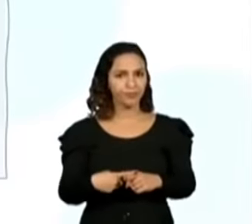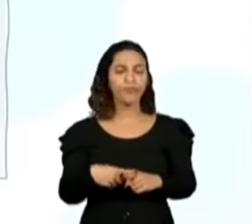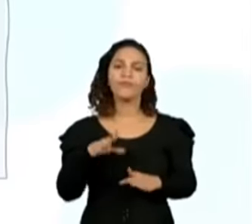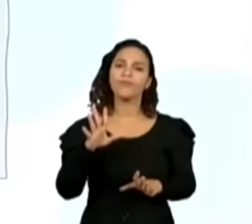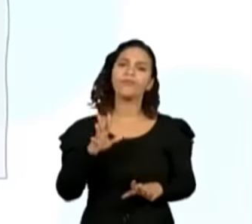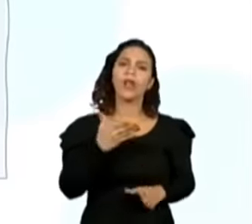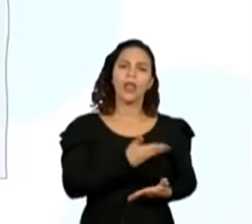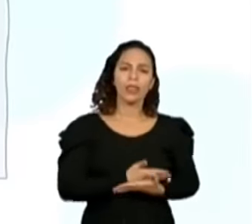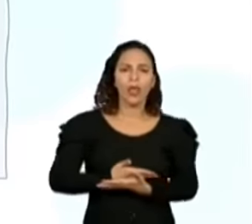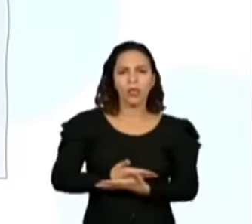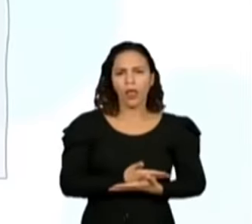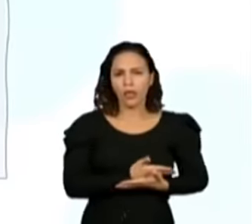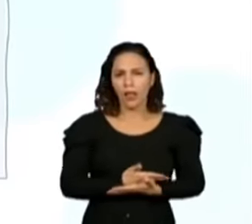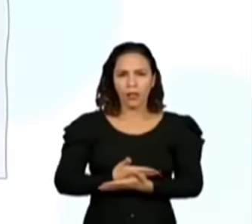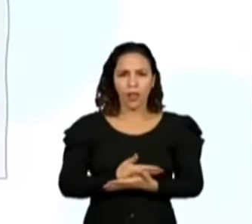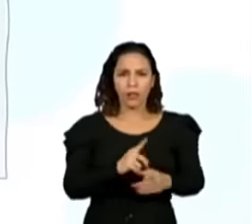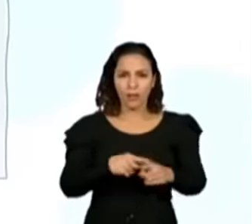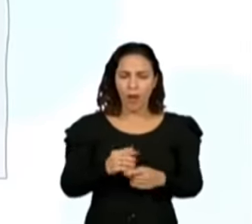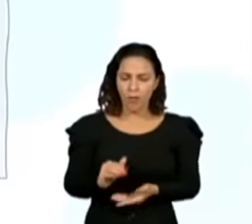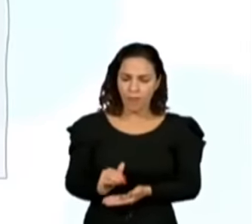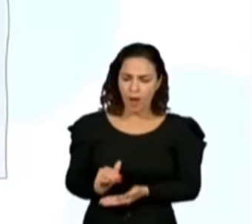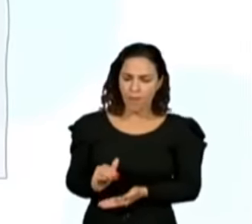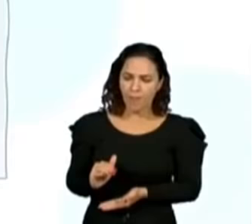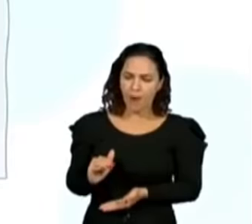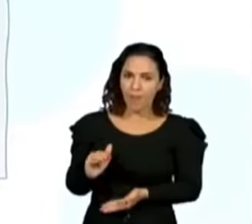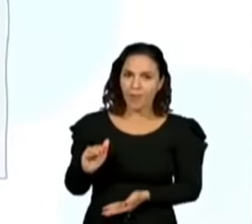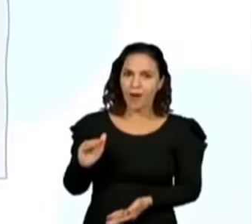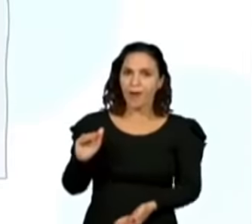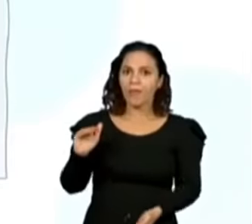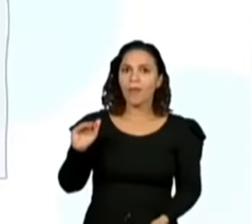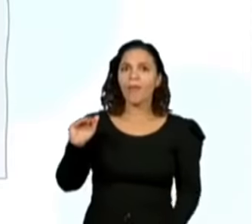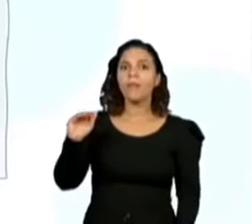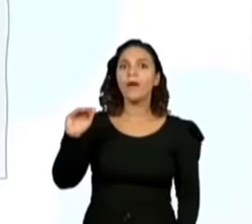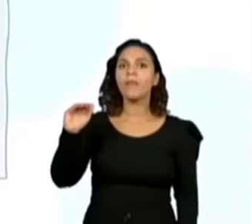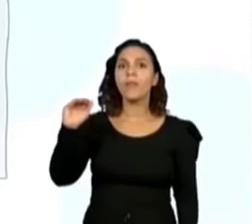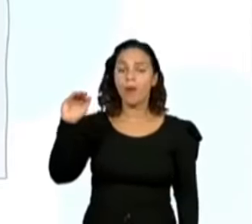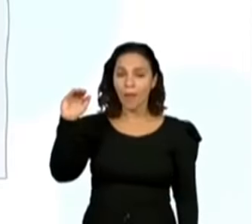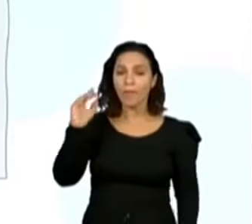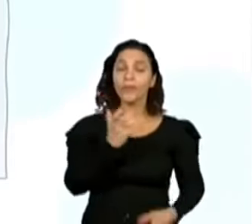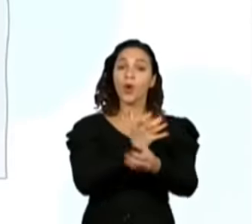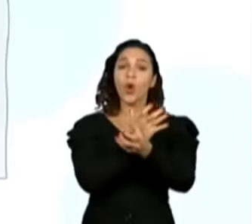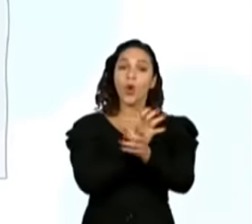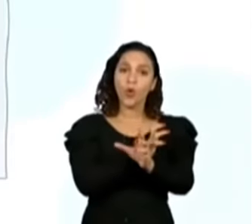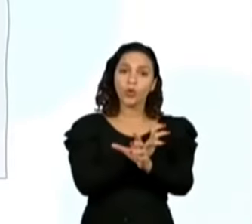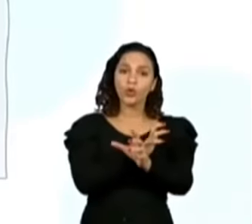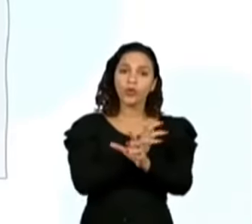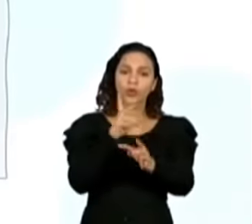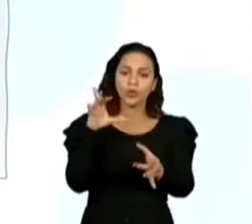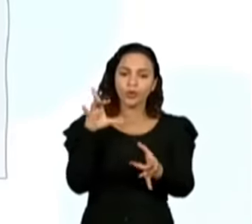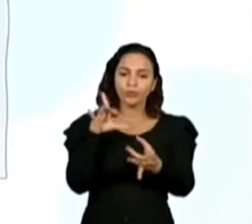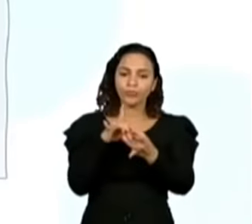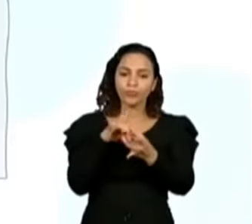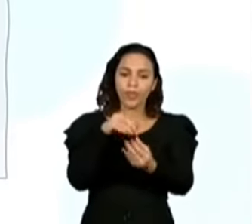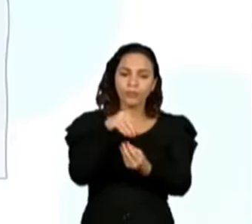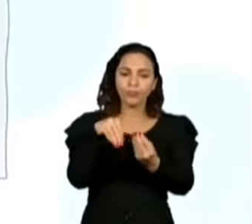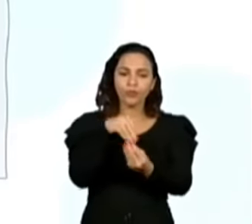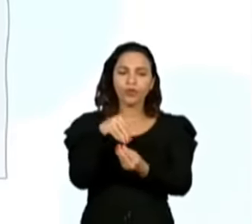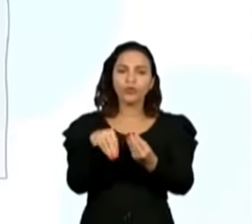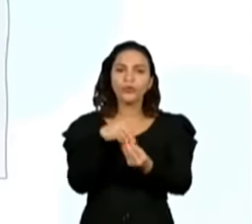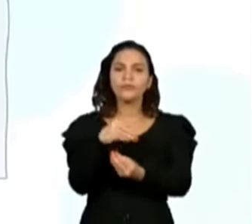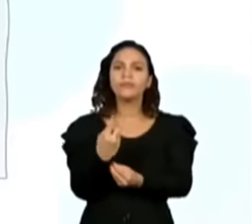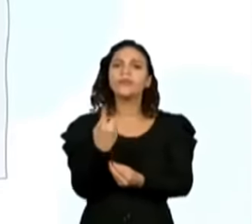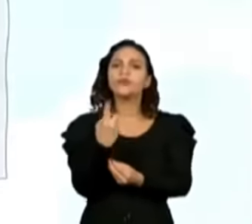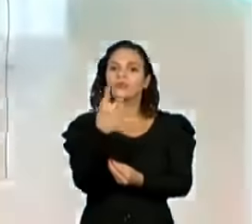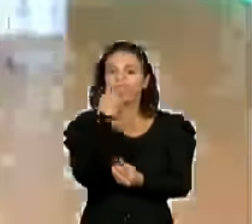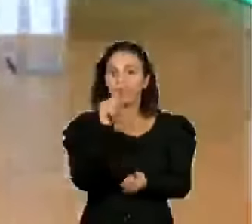algum tempo, muitos ossos se fundem, ou seja, transformam-se em um só. Você sabia disso, Progenô?